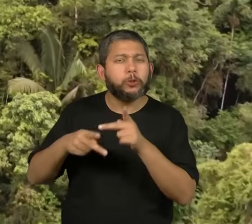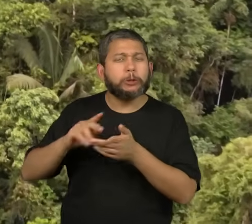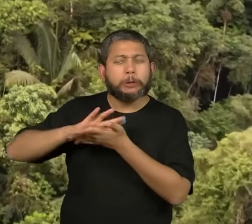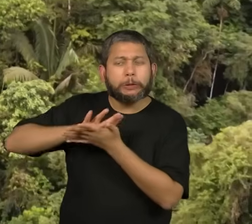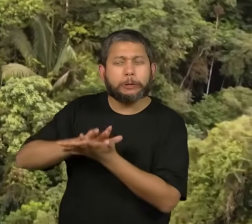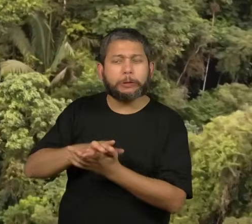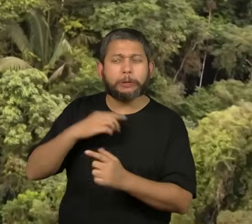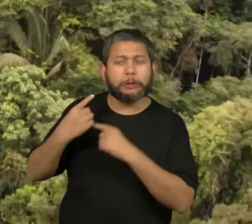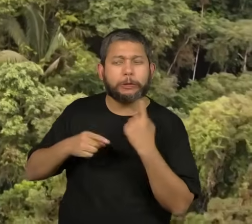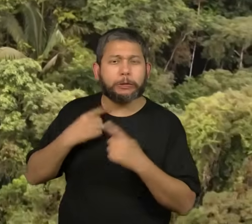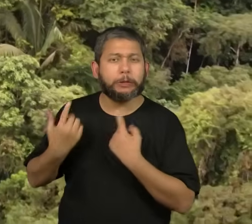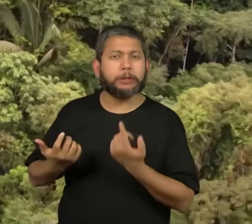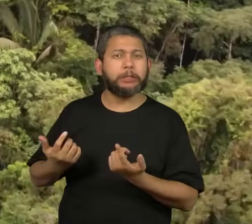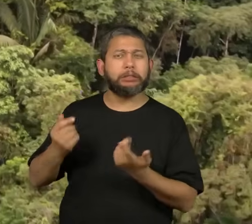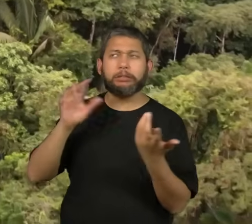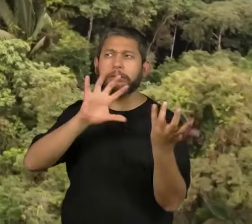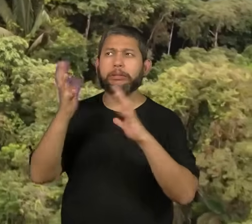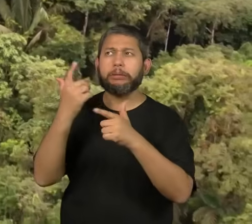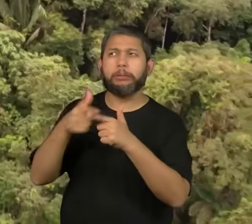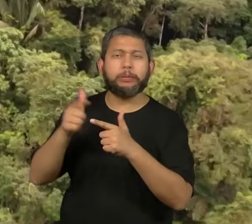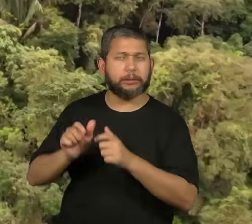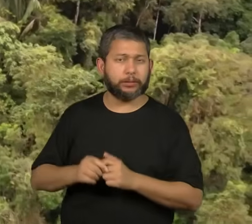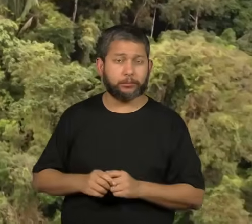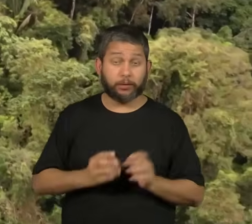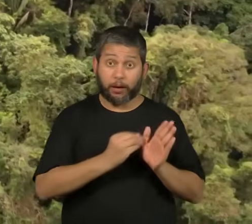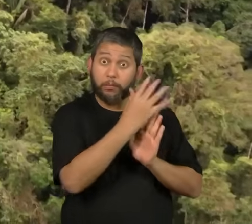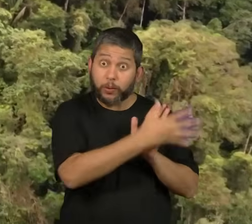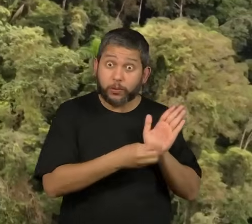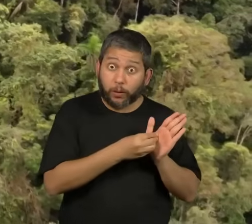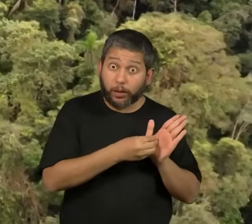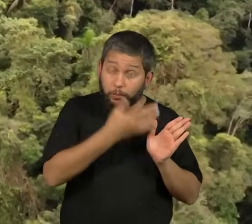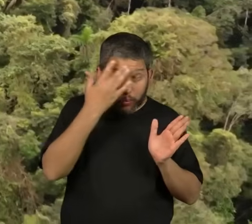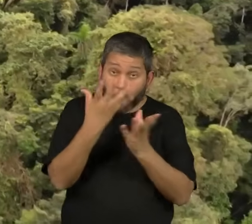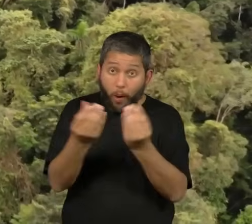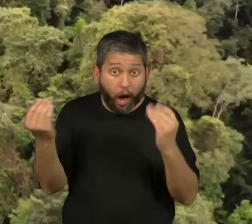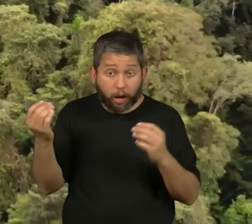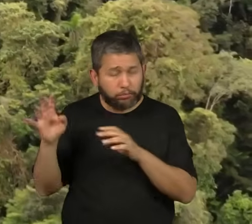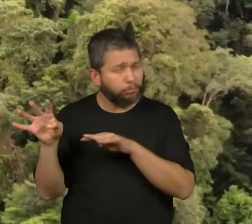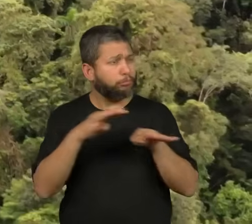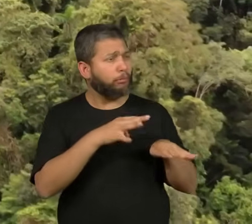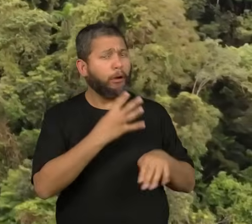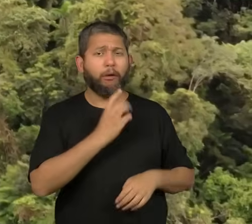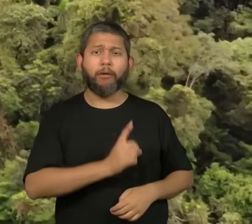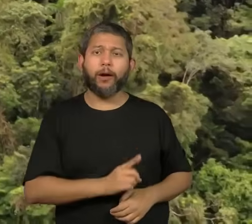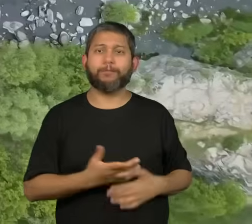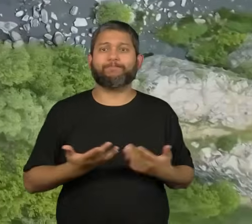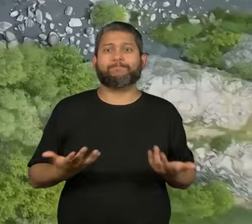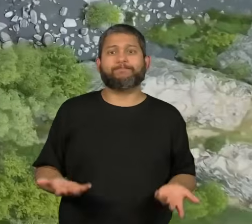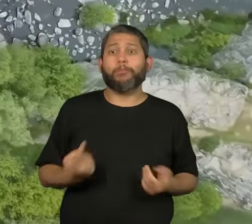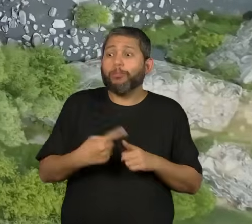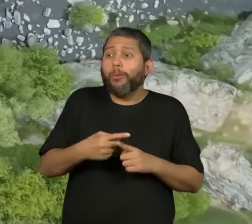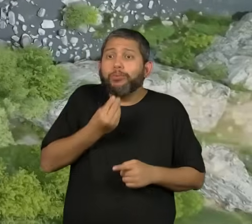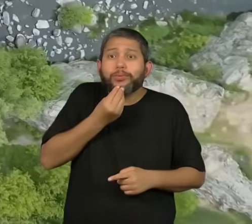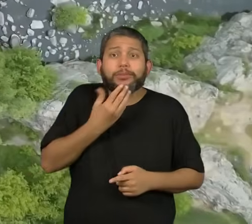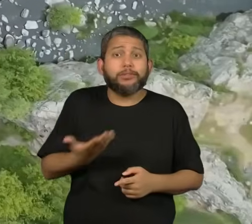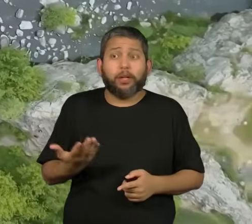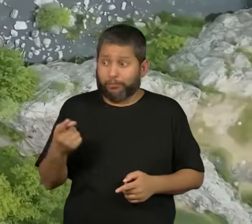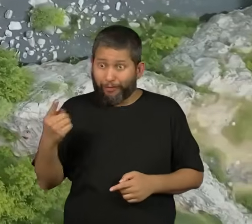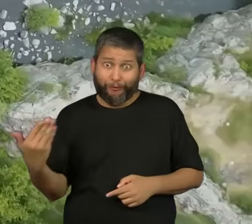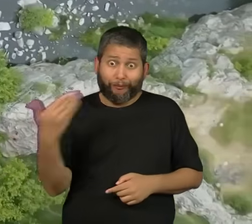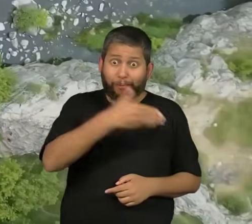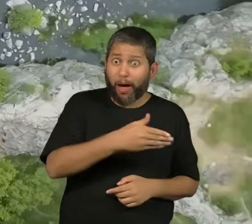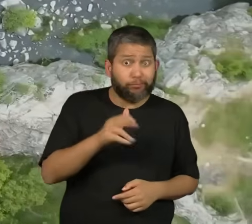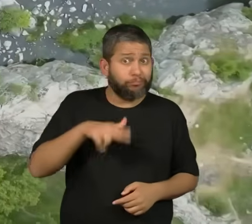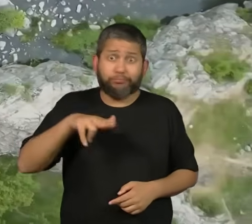coisas bonitas e encantadoras da Amazônia, muita gente não conhece. Primeiramente porque não tem a oportunidade de ir para lá, né?